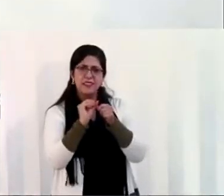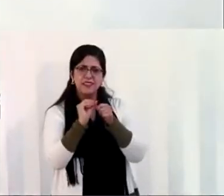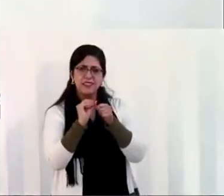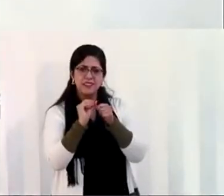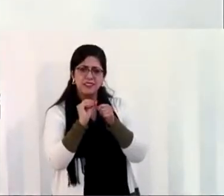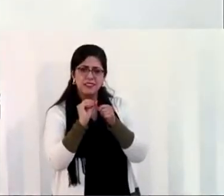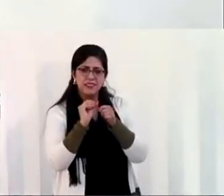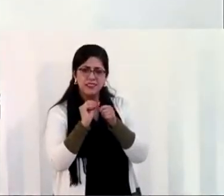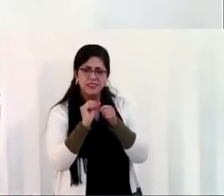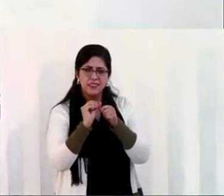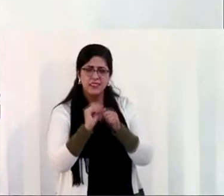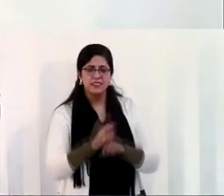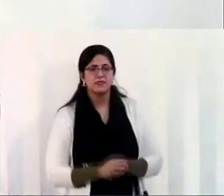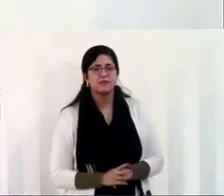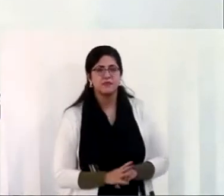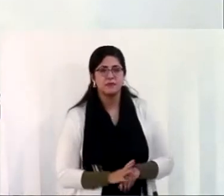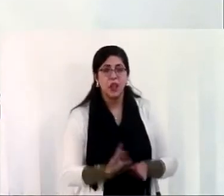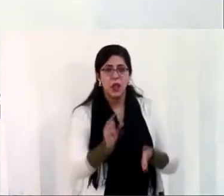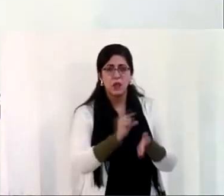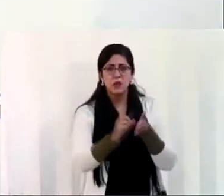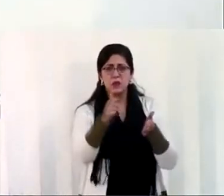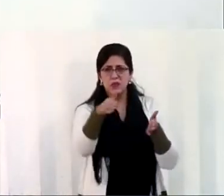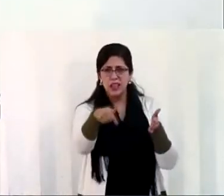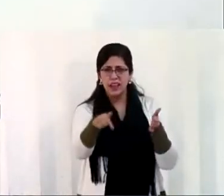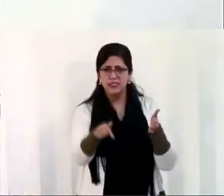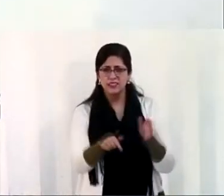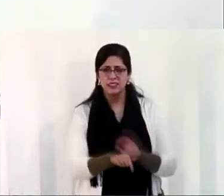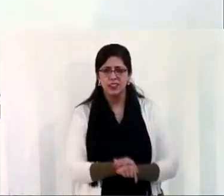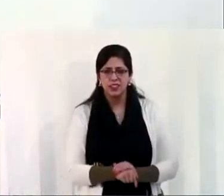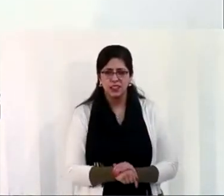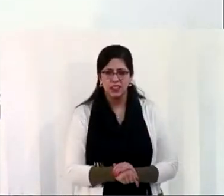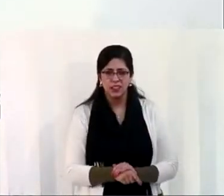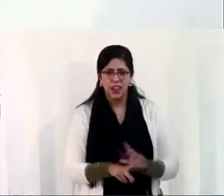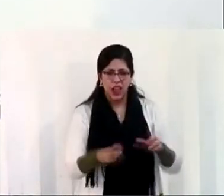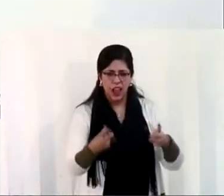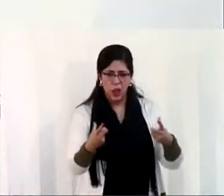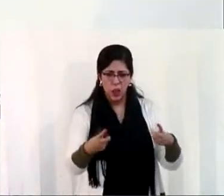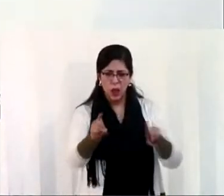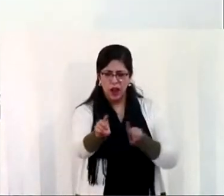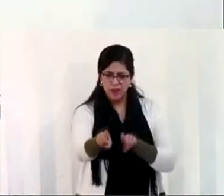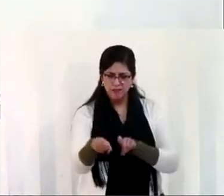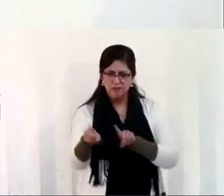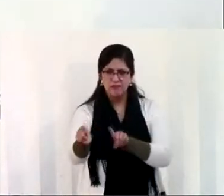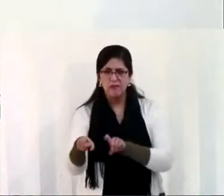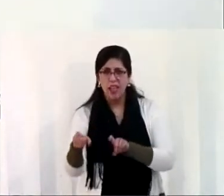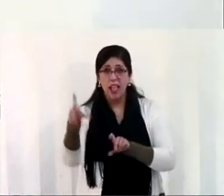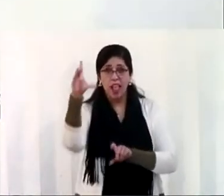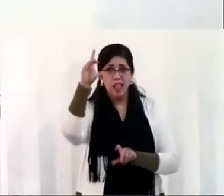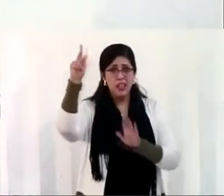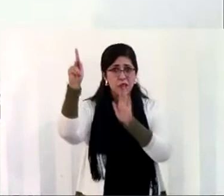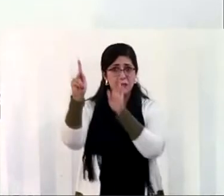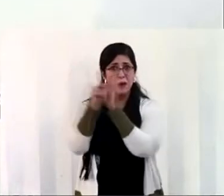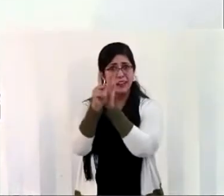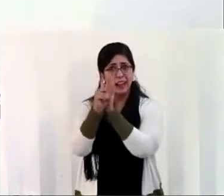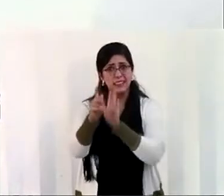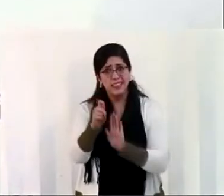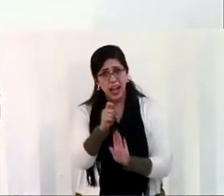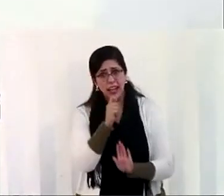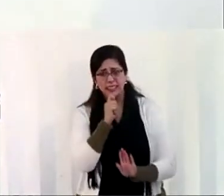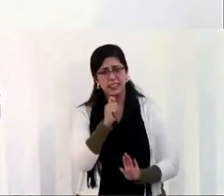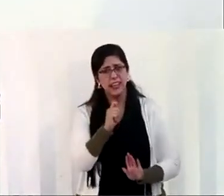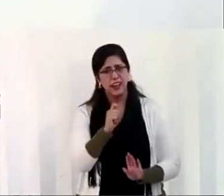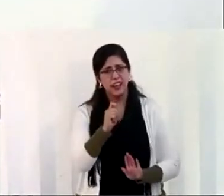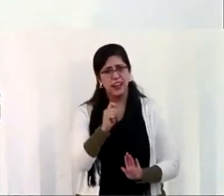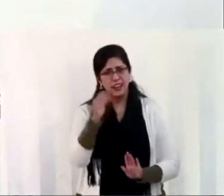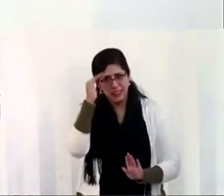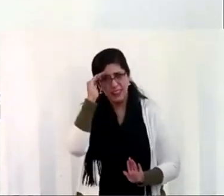terra, diz o versículo 7, vocês contaminaram a terra. Essa terra é minha ainda. Essa terra é